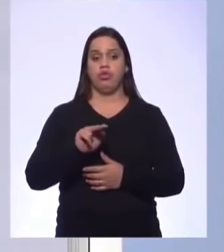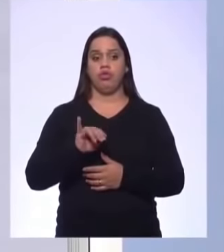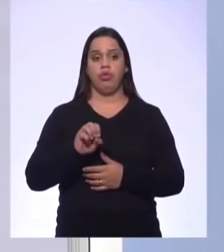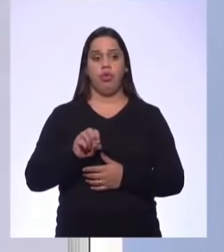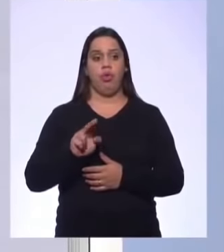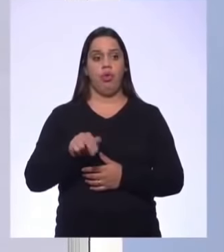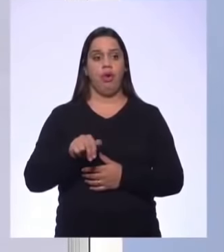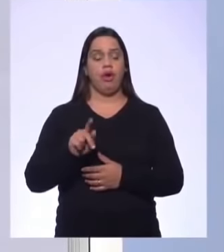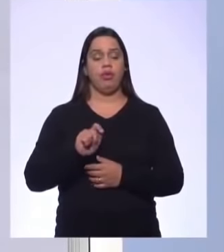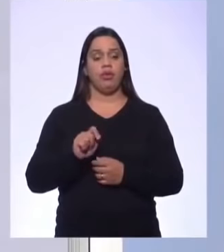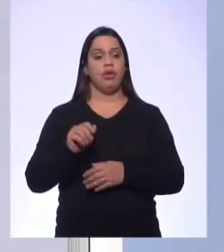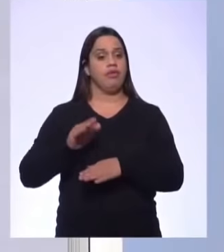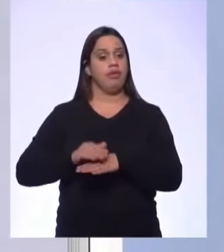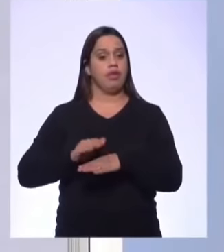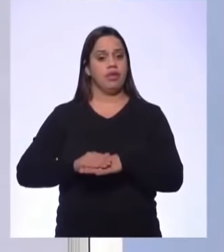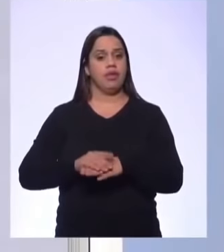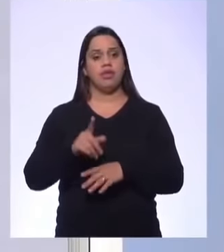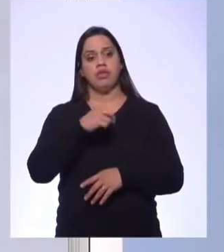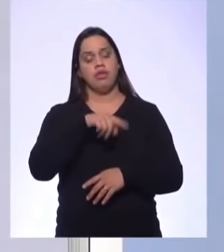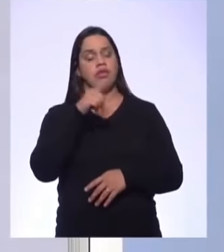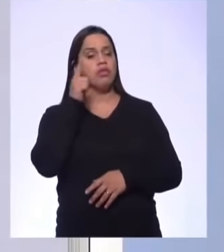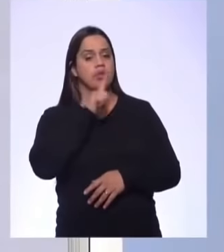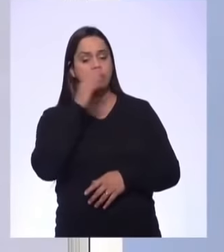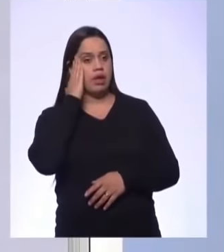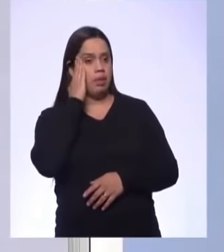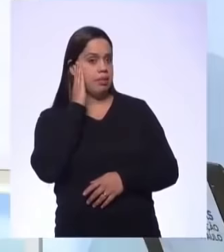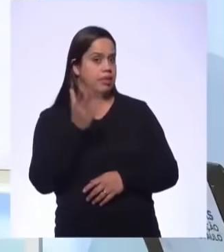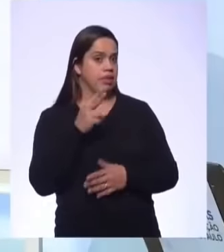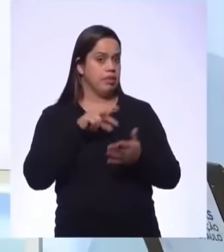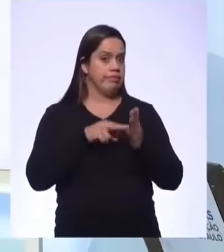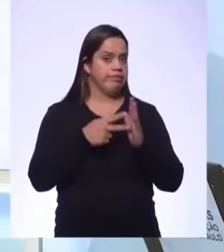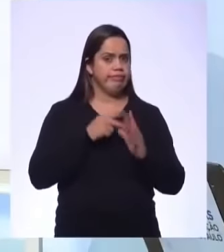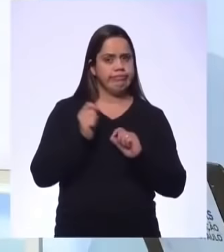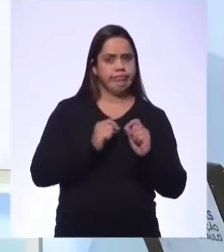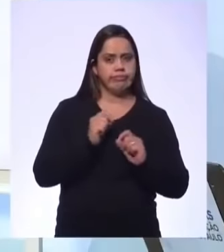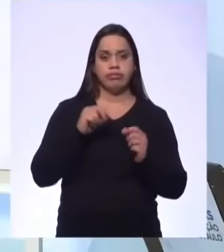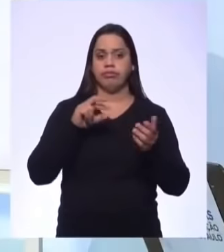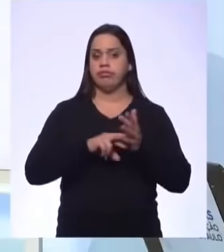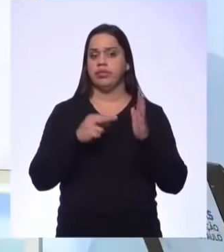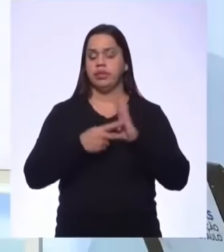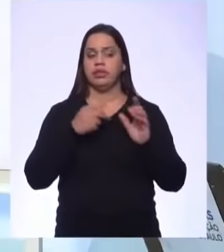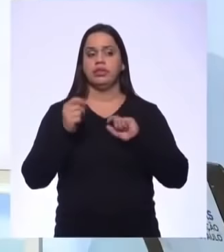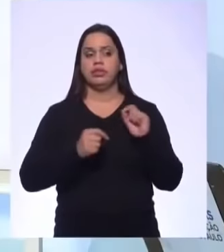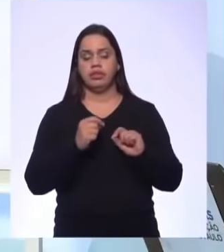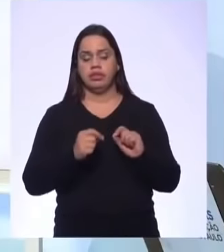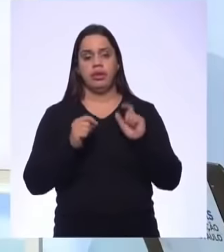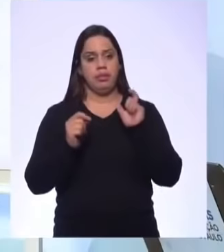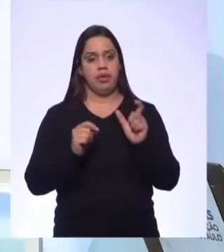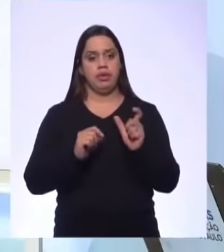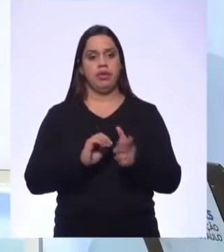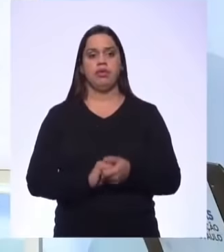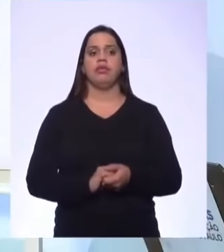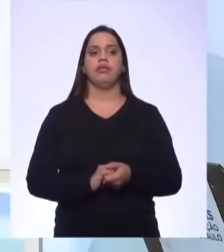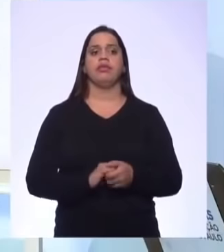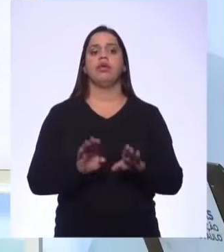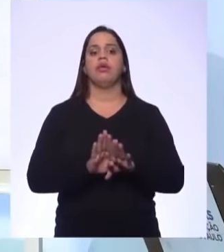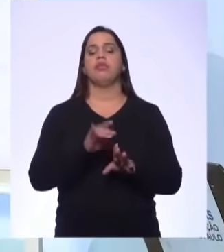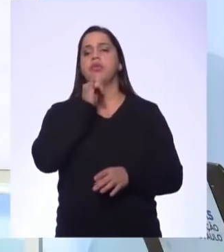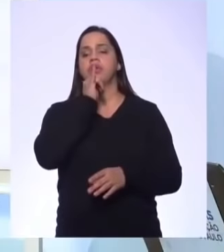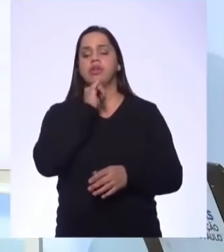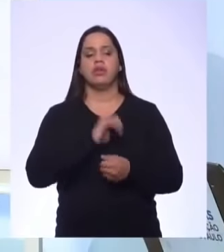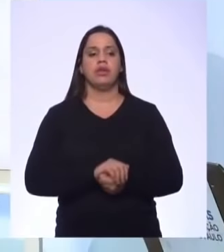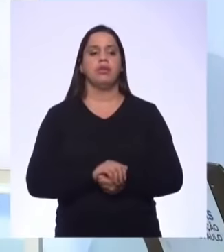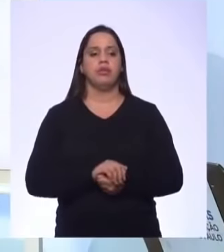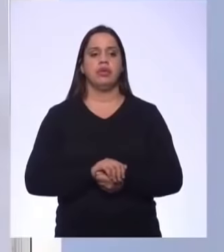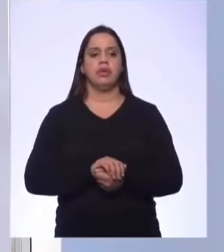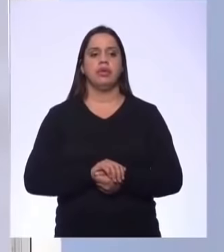shan, é o ação. Então, fica fácil para você decifrar aí o significado da palavra. Ambition.